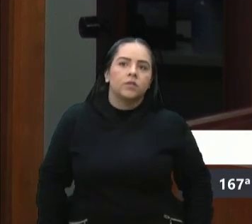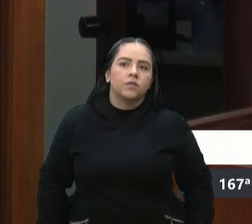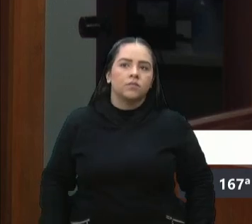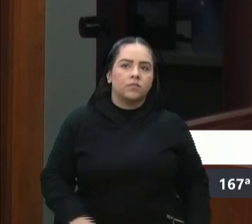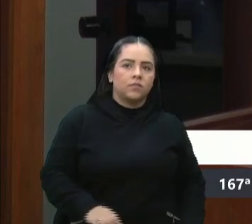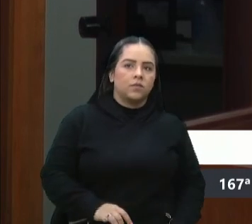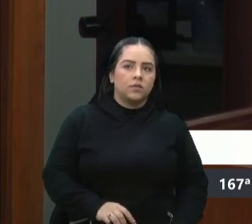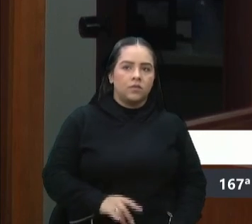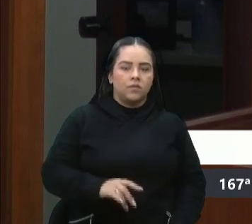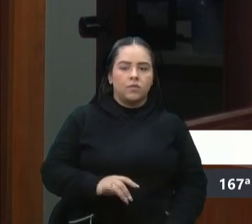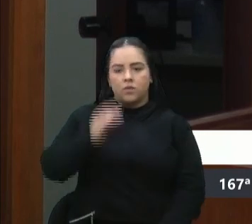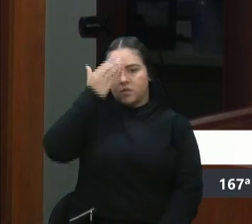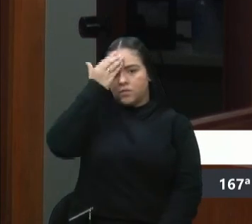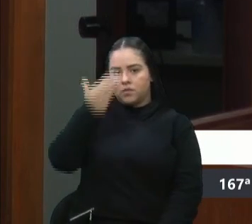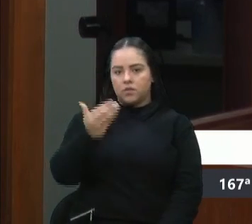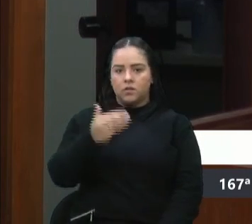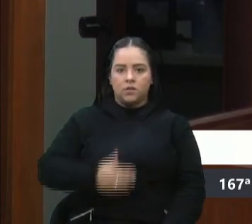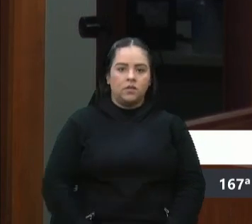antes. Muito obrigado.